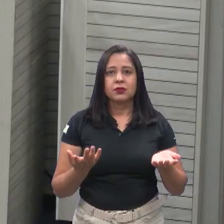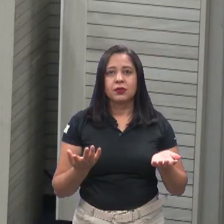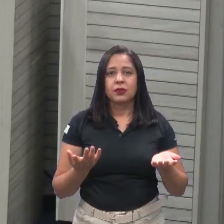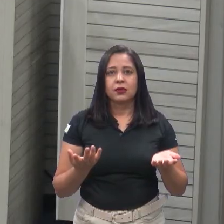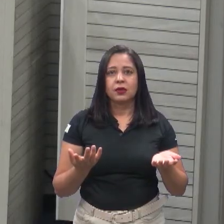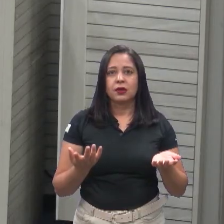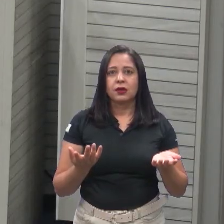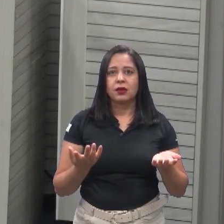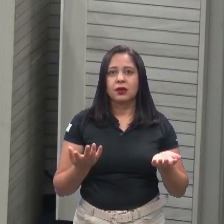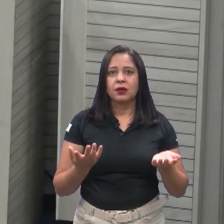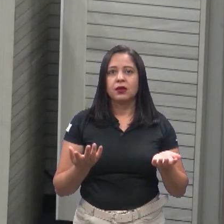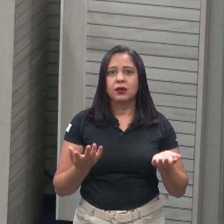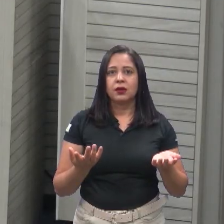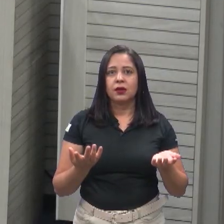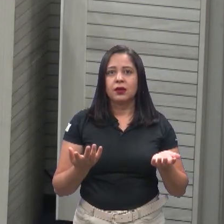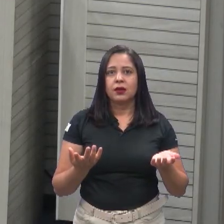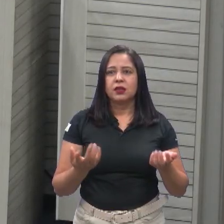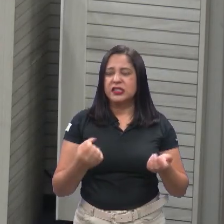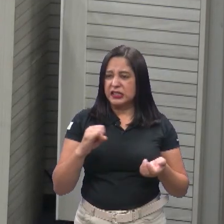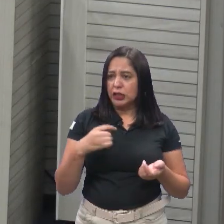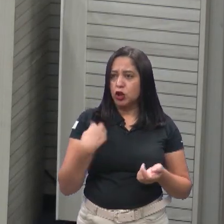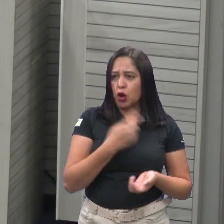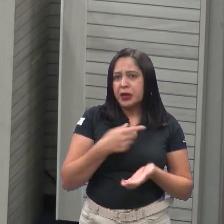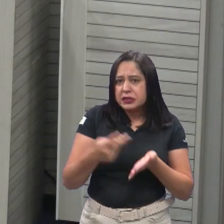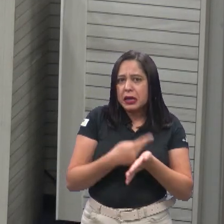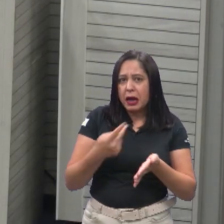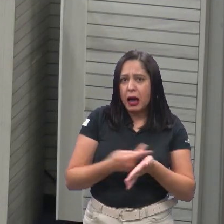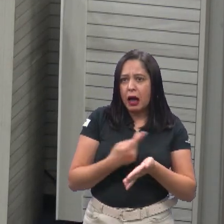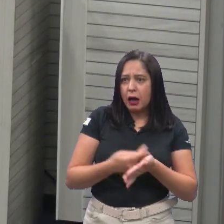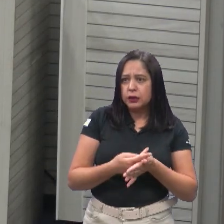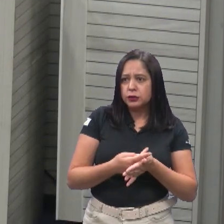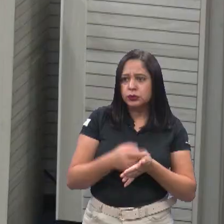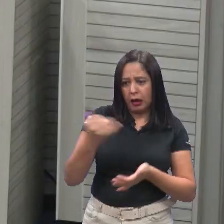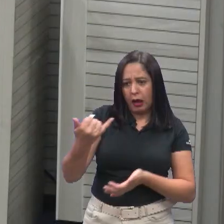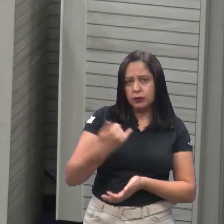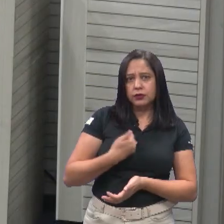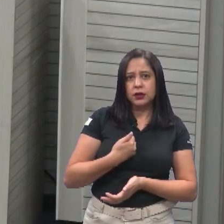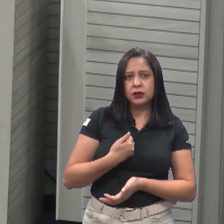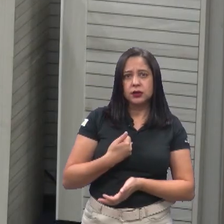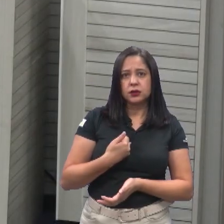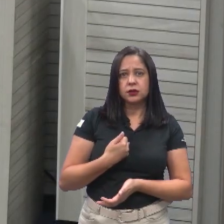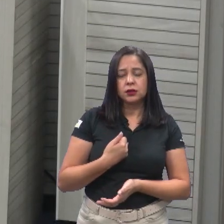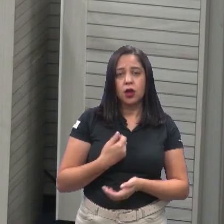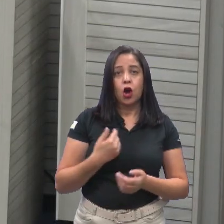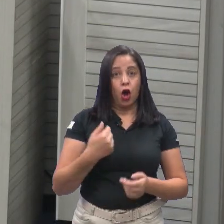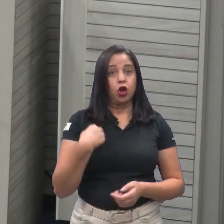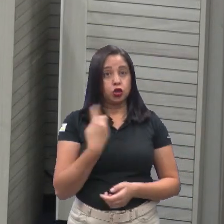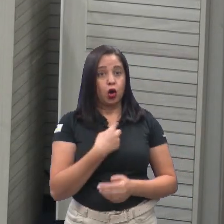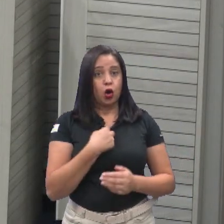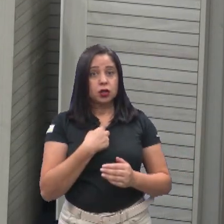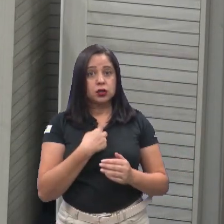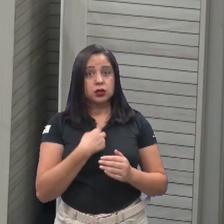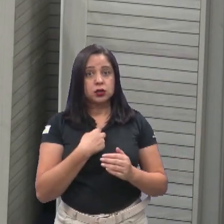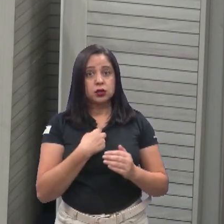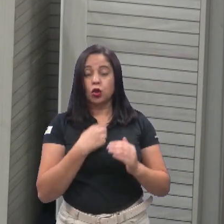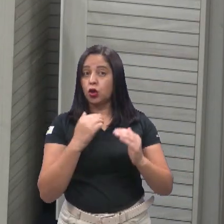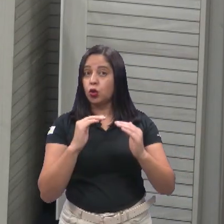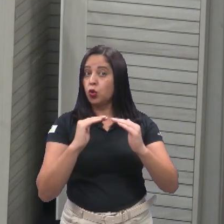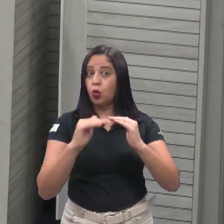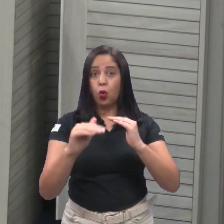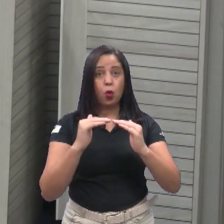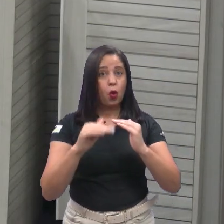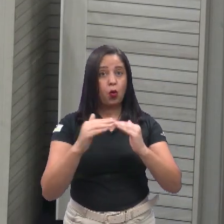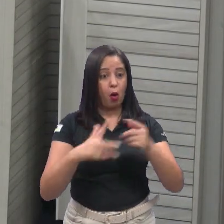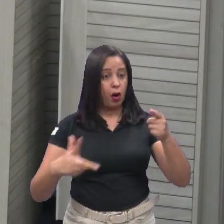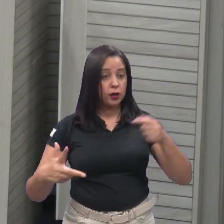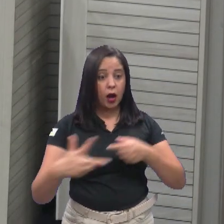menção, nos corrijam aqui, por favor. Nós não retiramos, nós somos contra que retire o acesso e o transporte